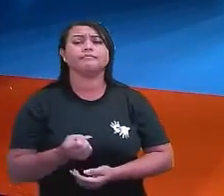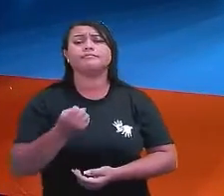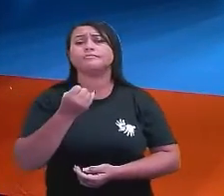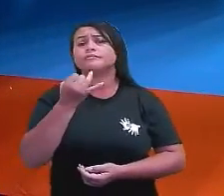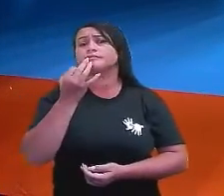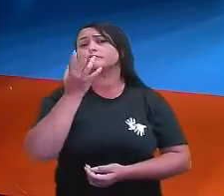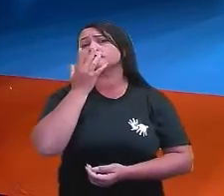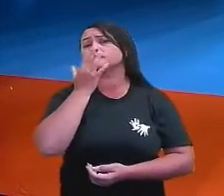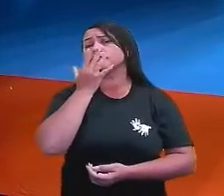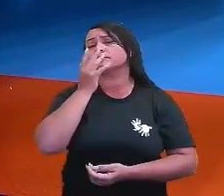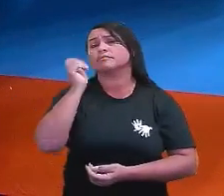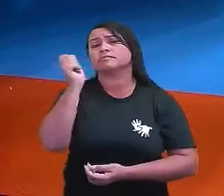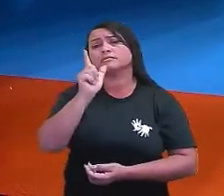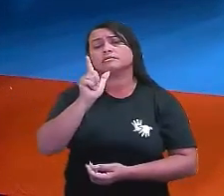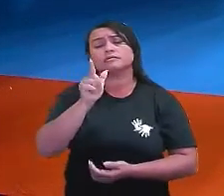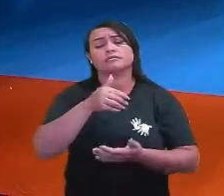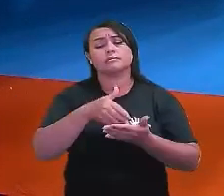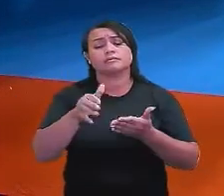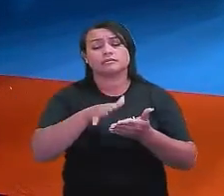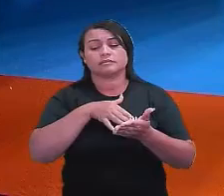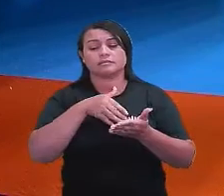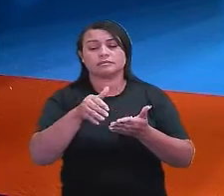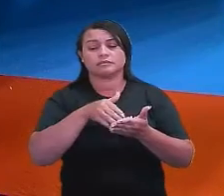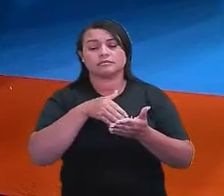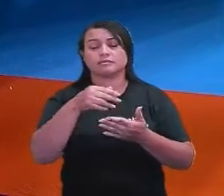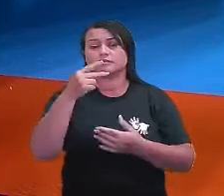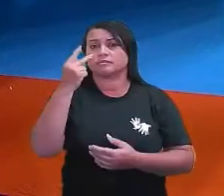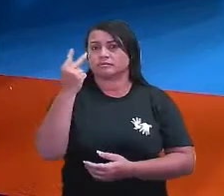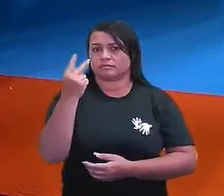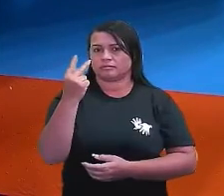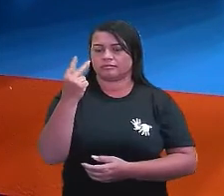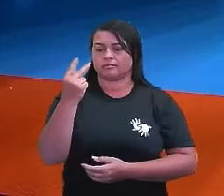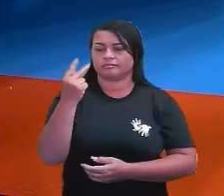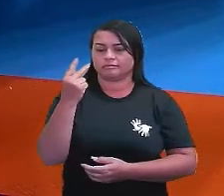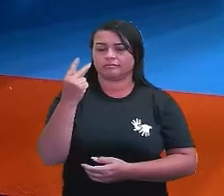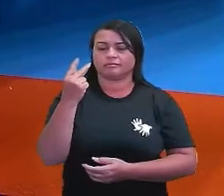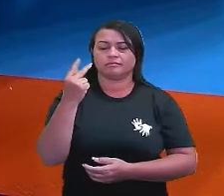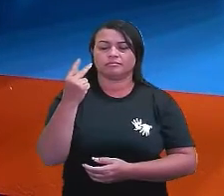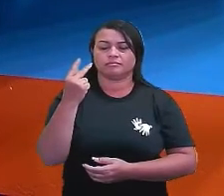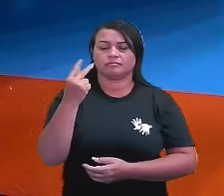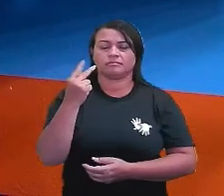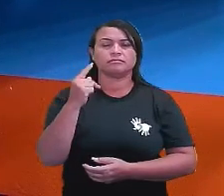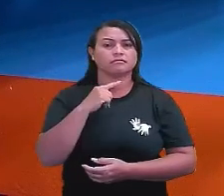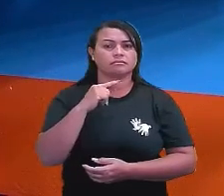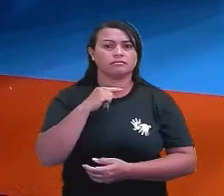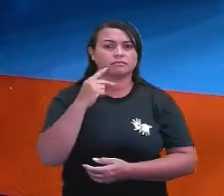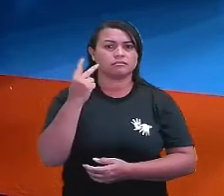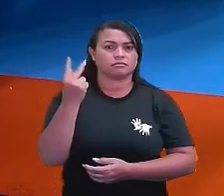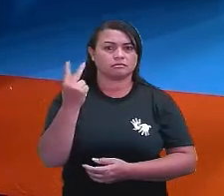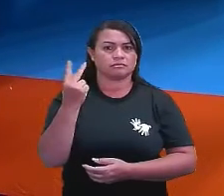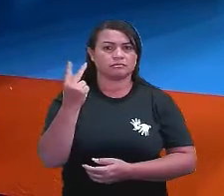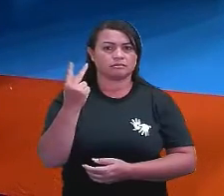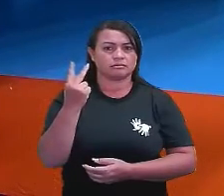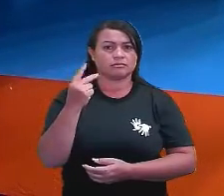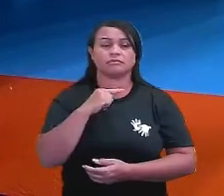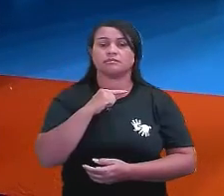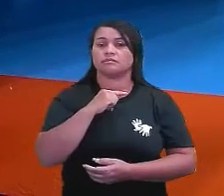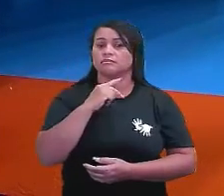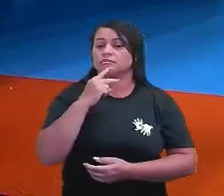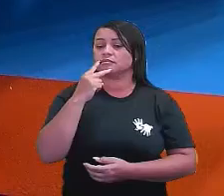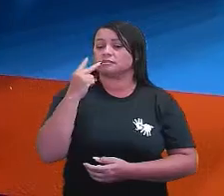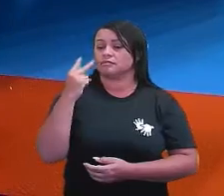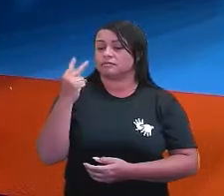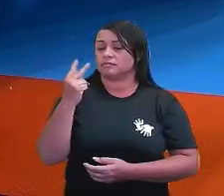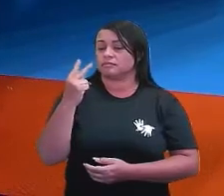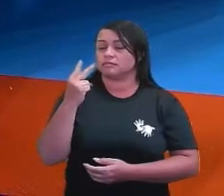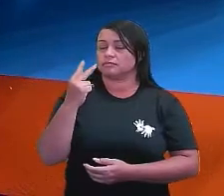Quantas partezinhas pintadas de azul eu tenho? 2, né? Eu tenho essas duas aqui. São 2